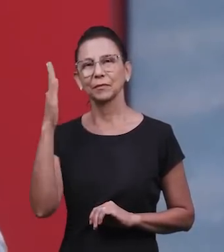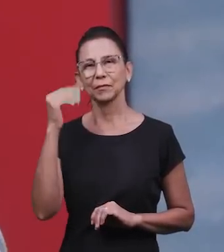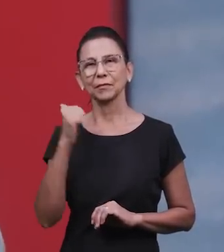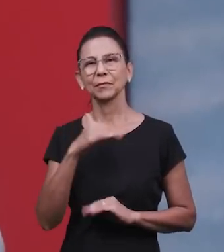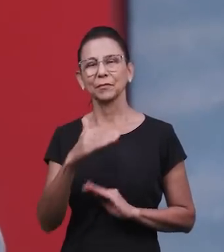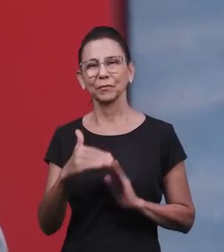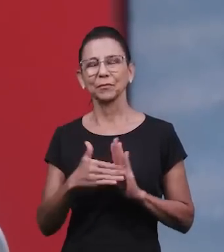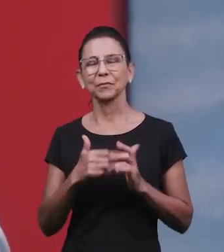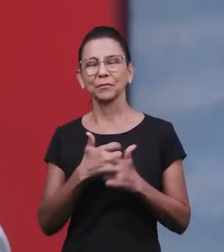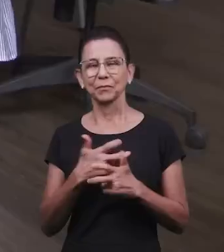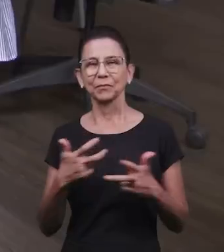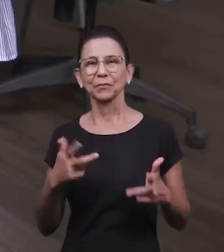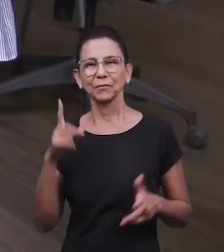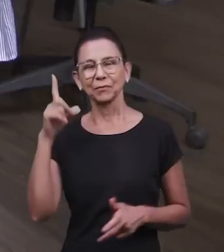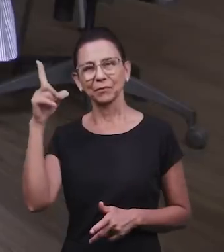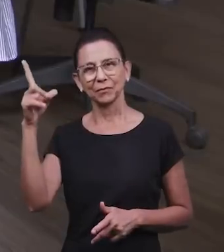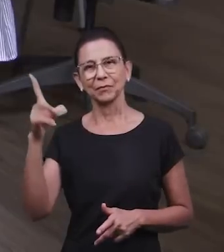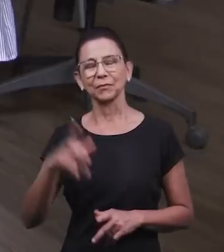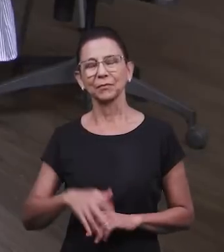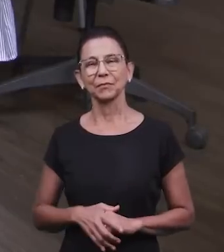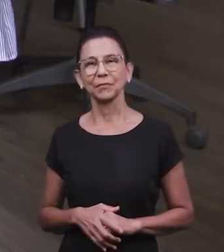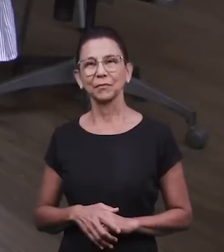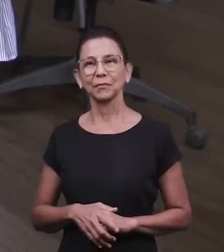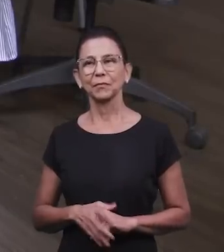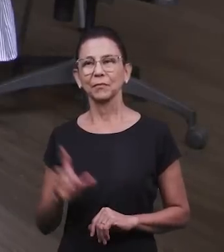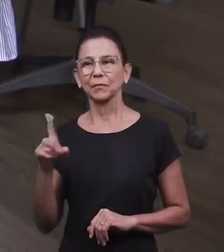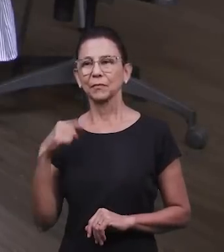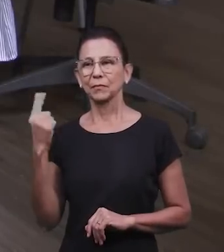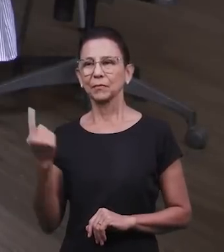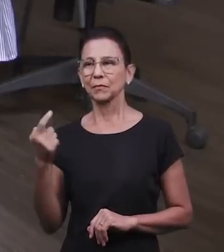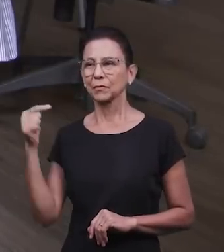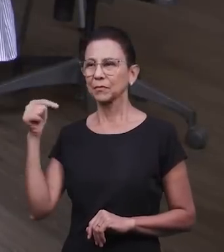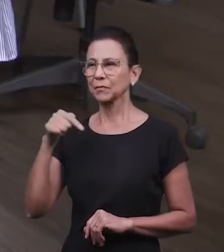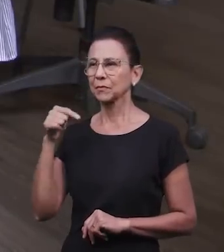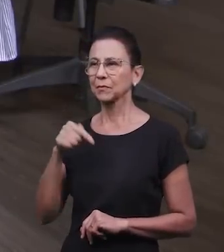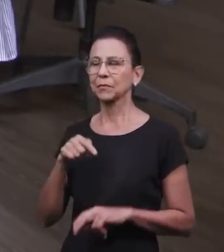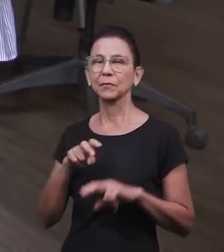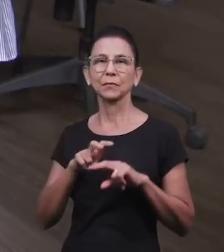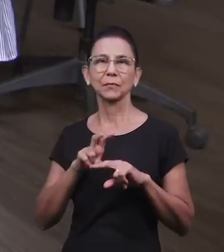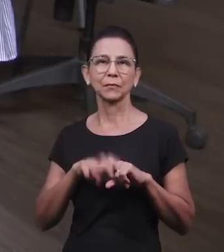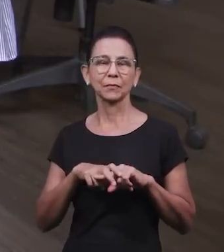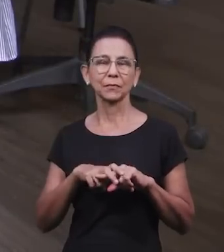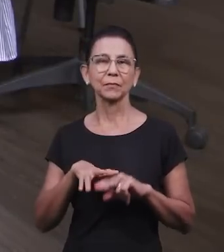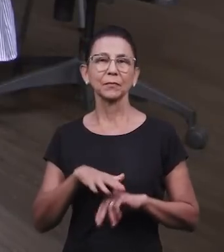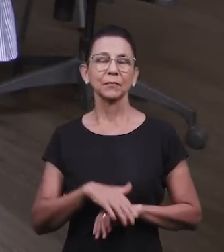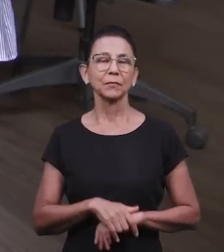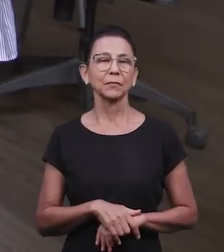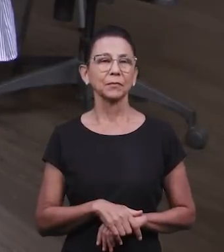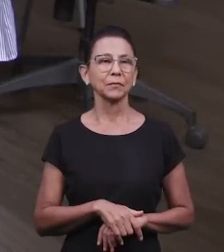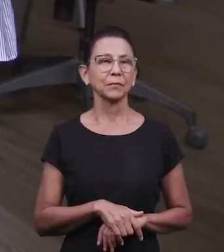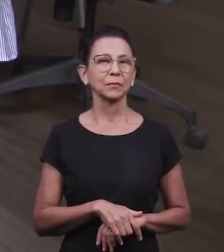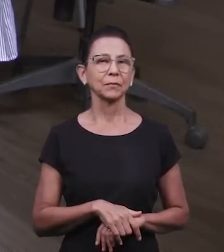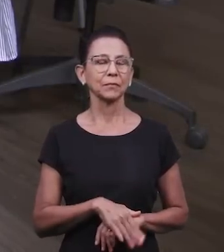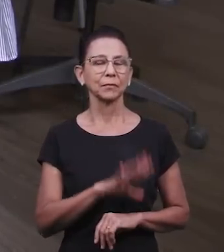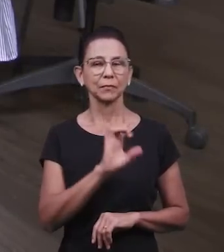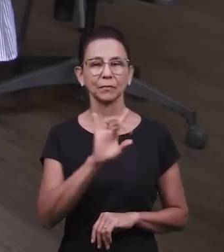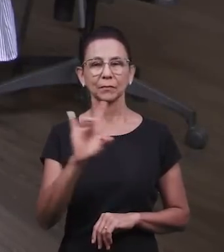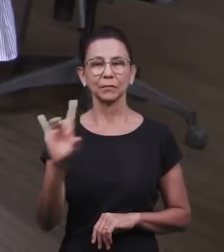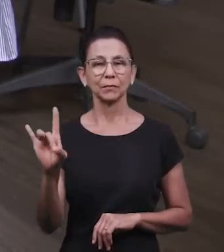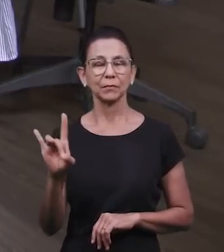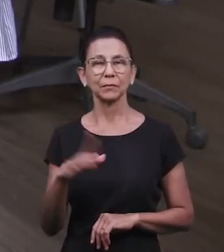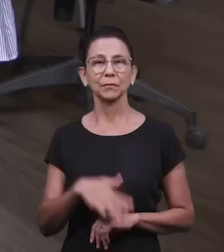nosso trabalho de evangelização. É isso mesmo. Aliás, nós mesmos que estamos aqui hoje, sentados aqui, cada um,